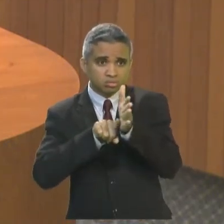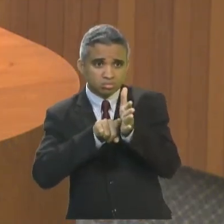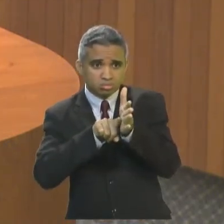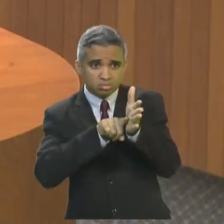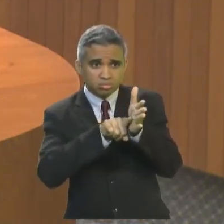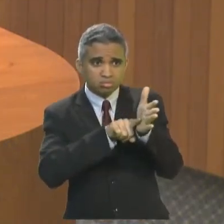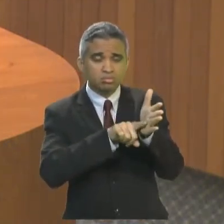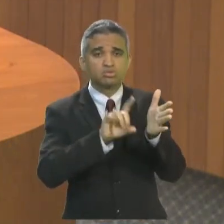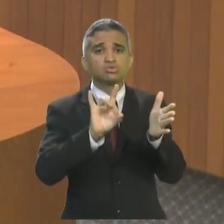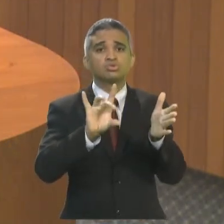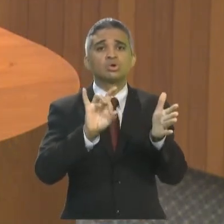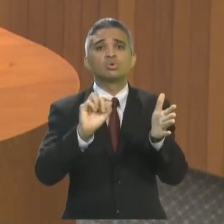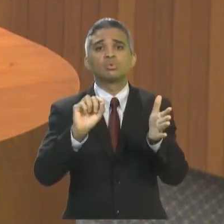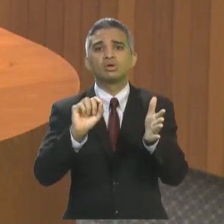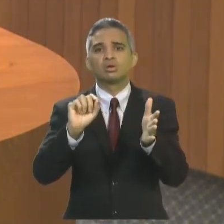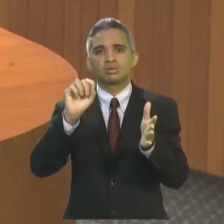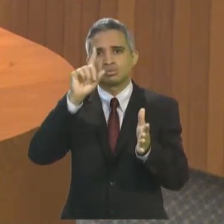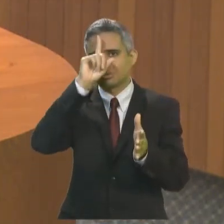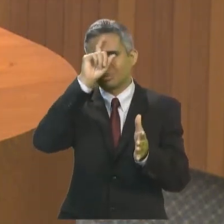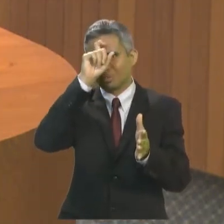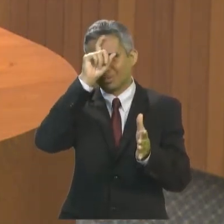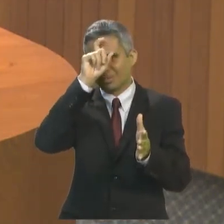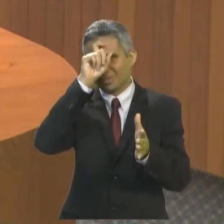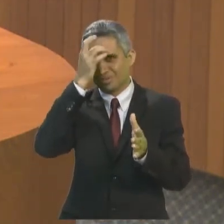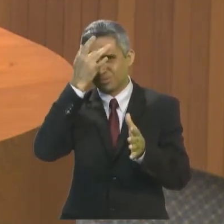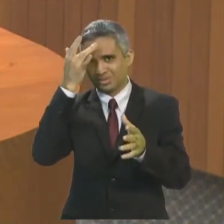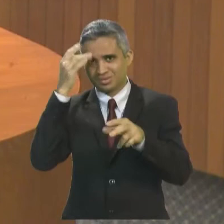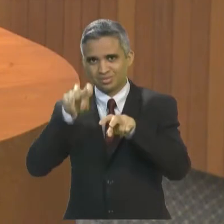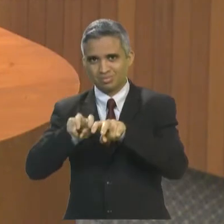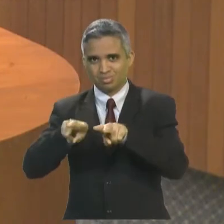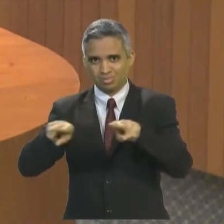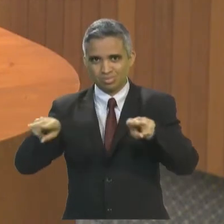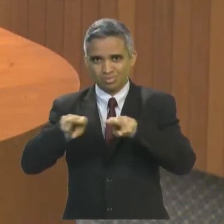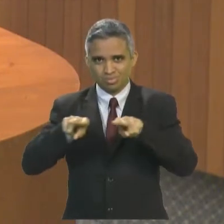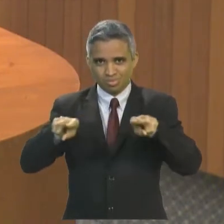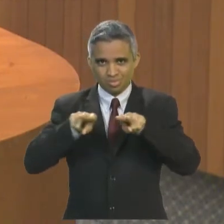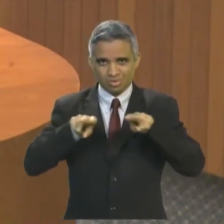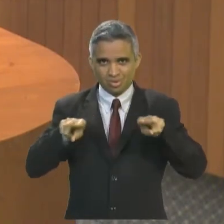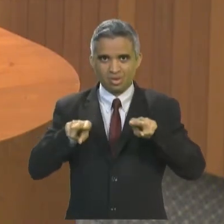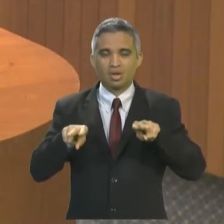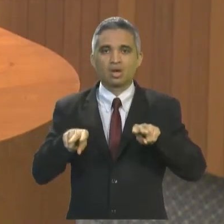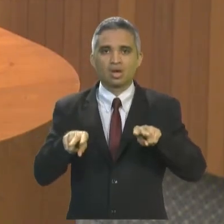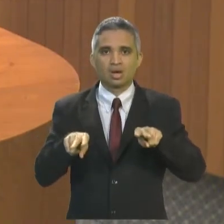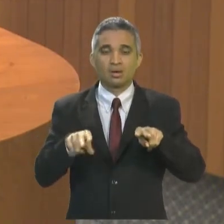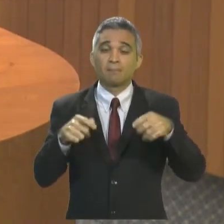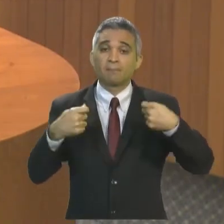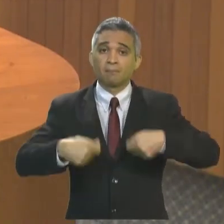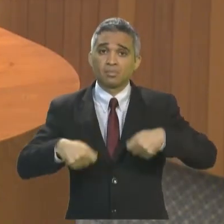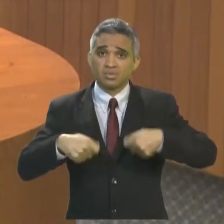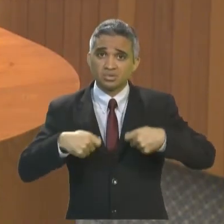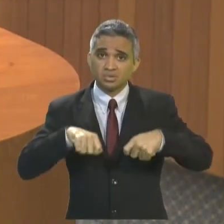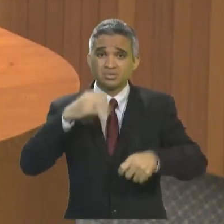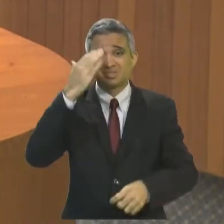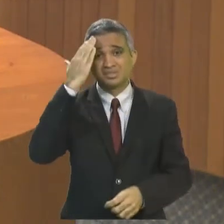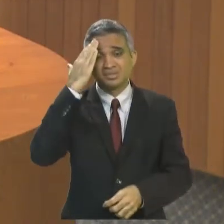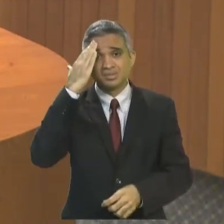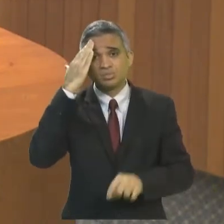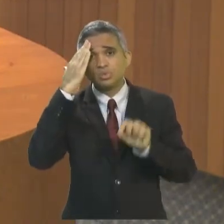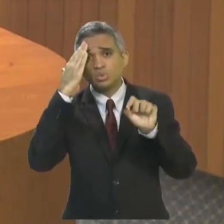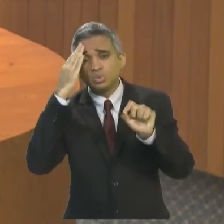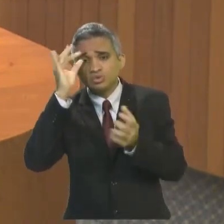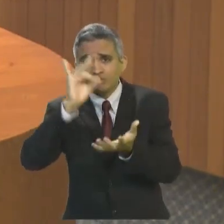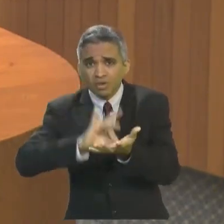tem aumentado. Então, é necessário, nesse momento, a gente fazer um entendimento do que é científico na